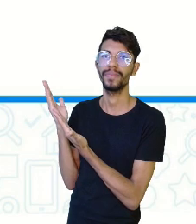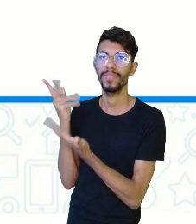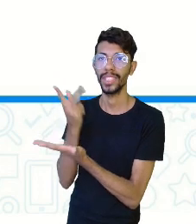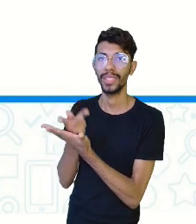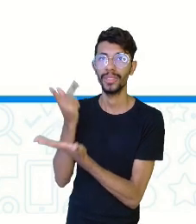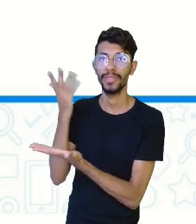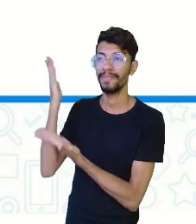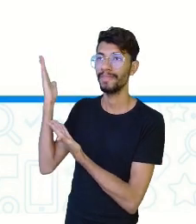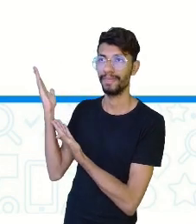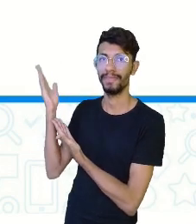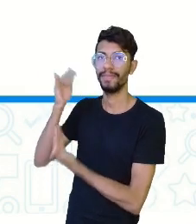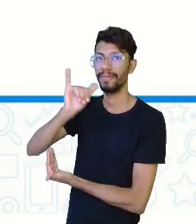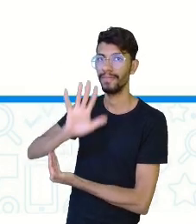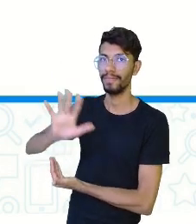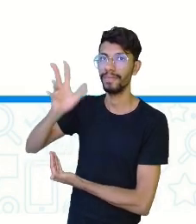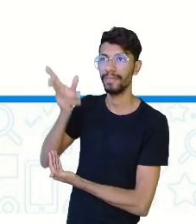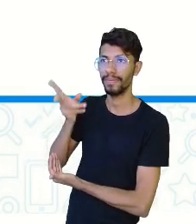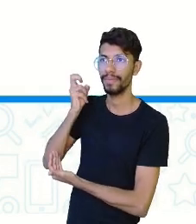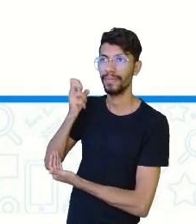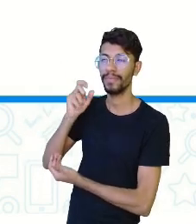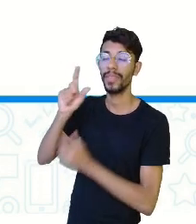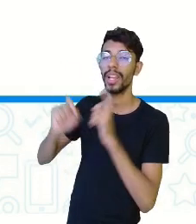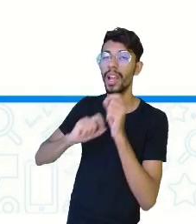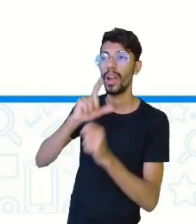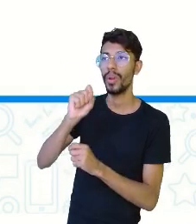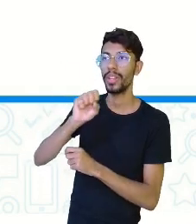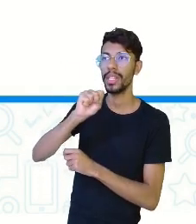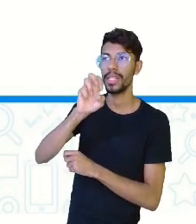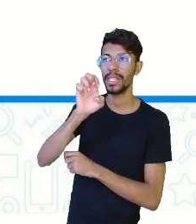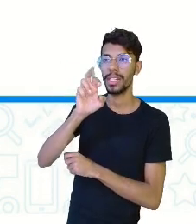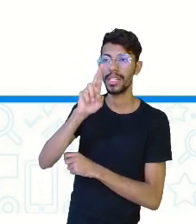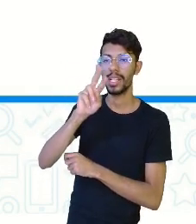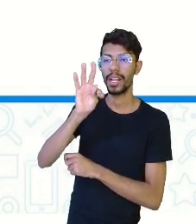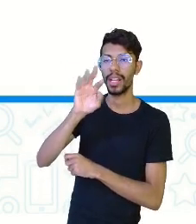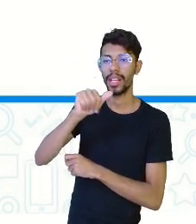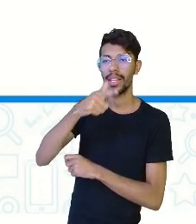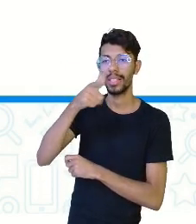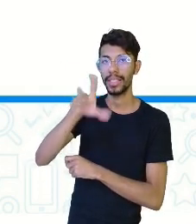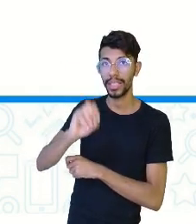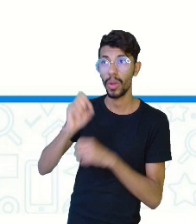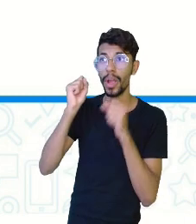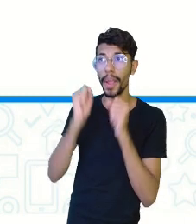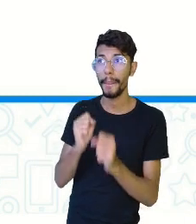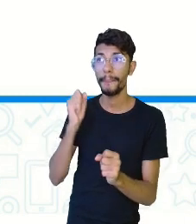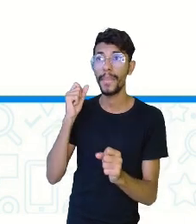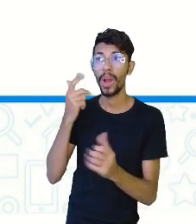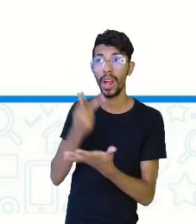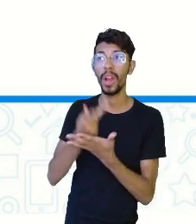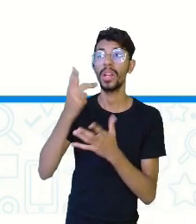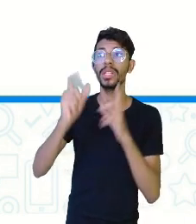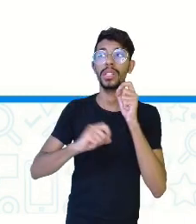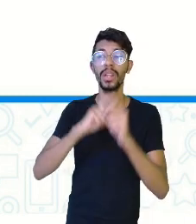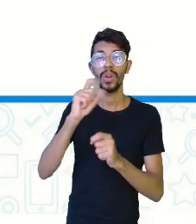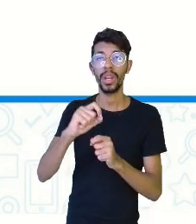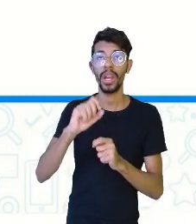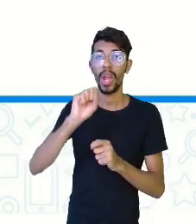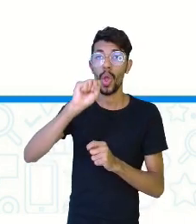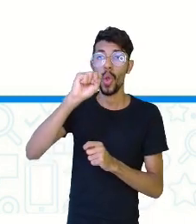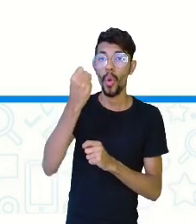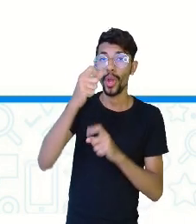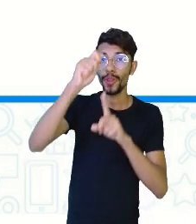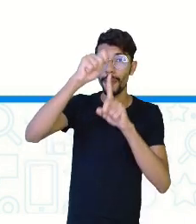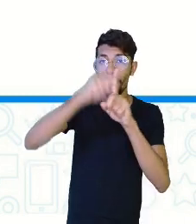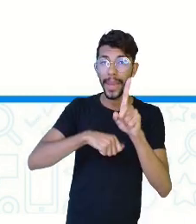aqui a imagem, ó, é conhecida como sertão, que pode chegar, a gente vê essa informação, que pode chegar a